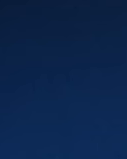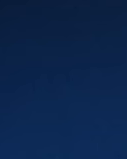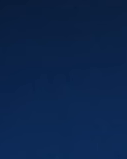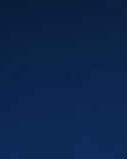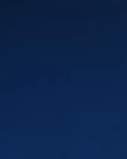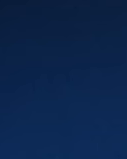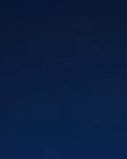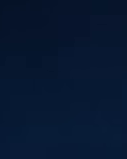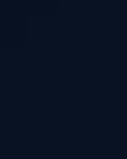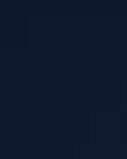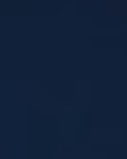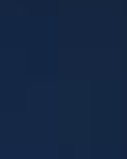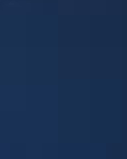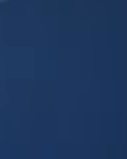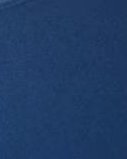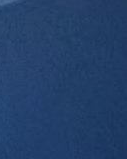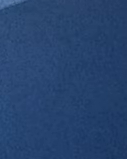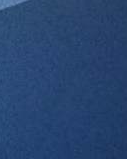bem-vindos